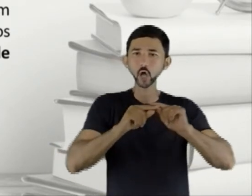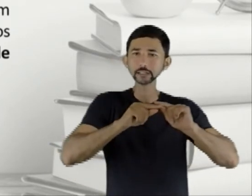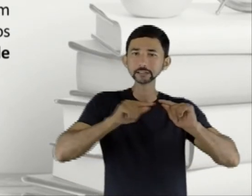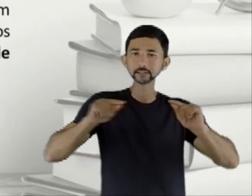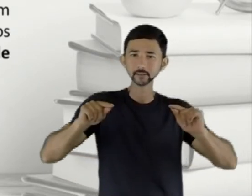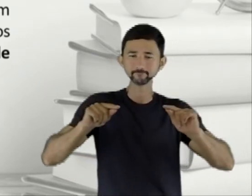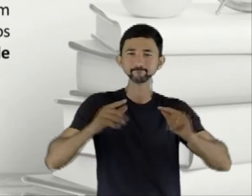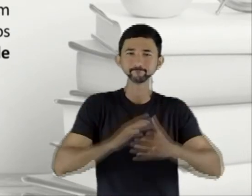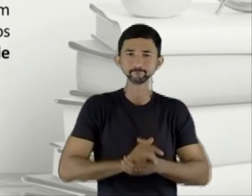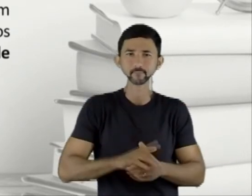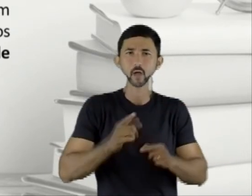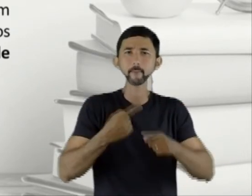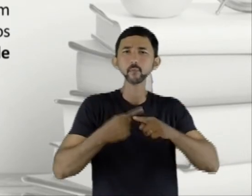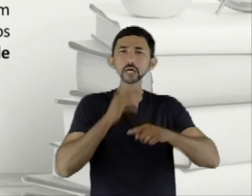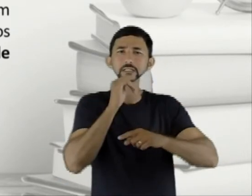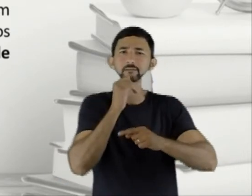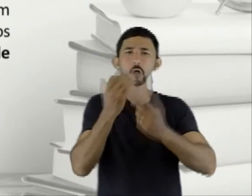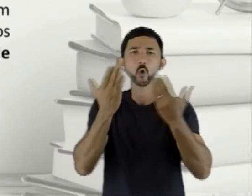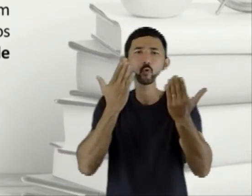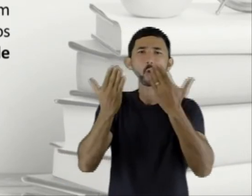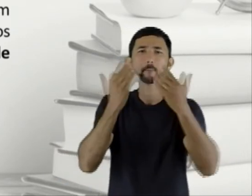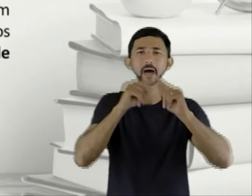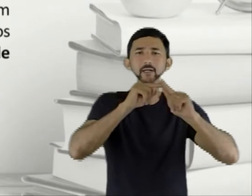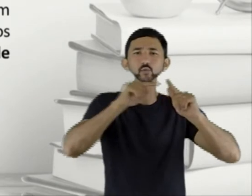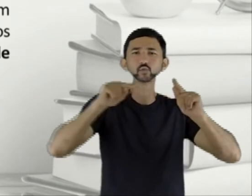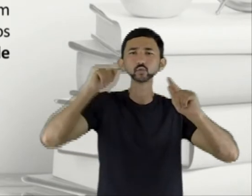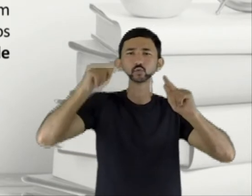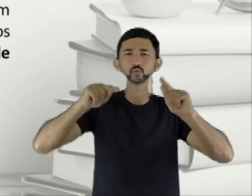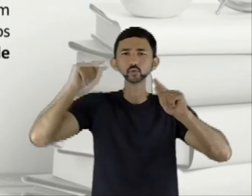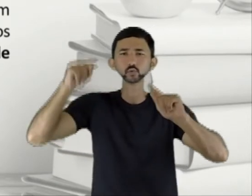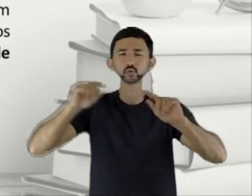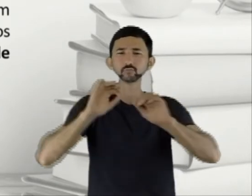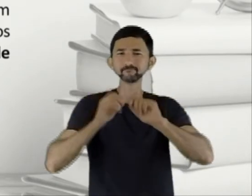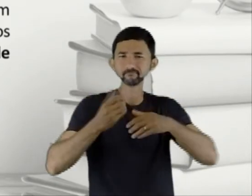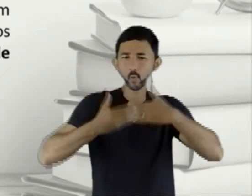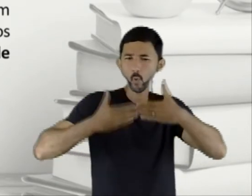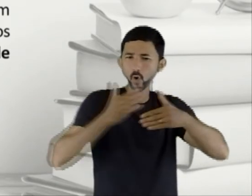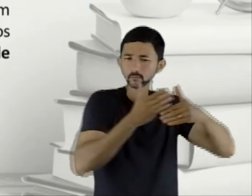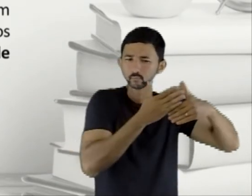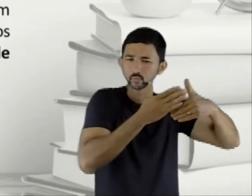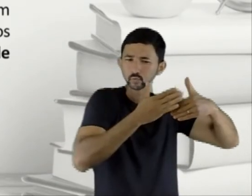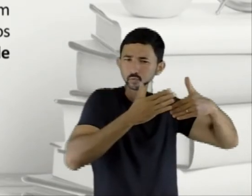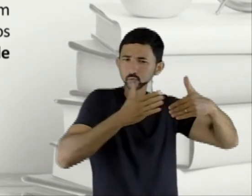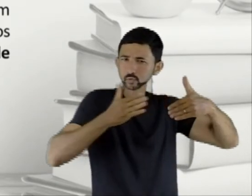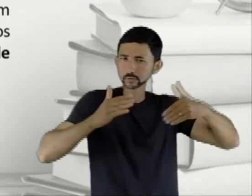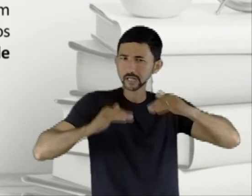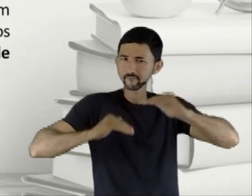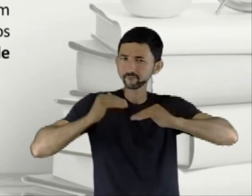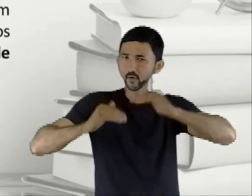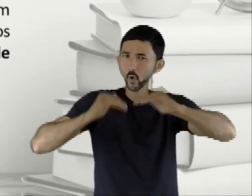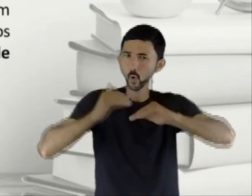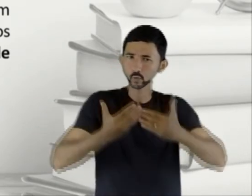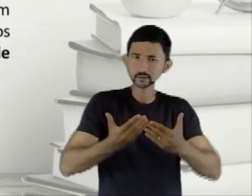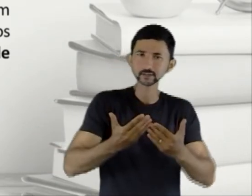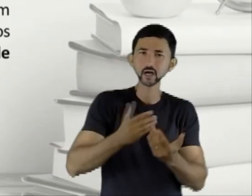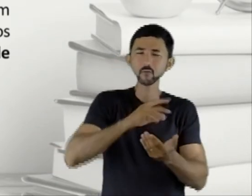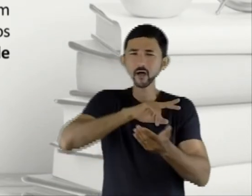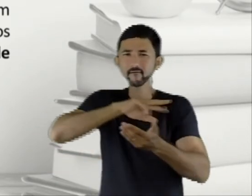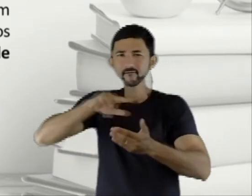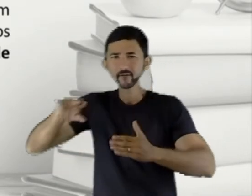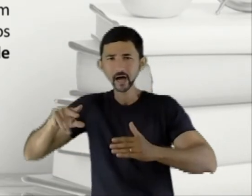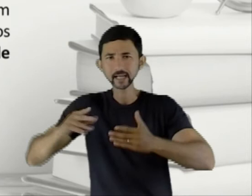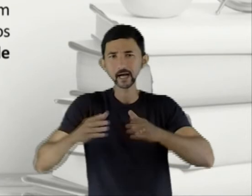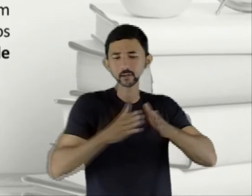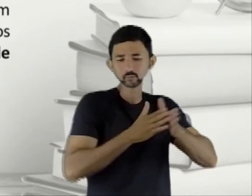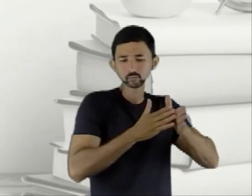linhas. Por quê? Porque ele compara dados lineares ao longo do tempo. Ou seja, mostra a evolução de uma ou mais variáveis ao